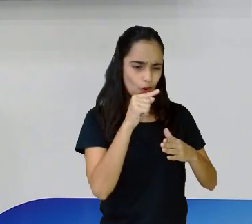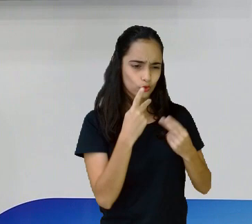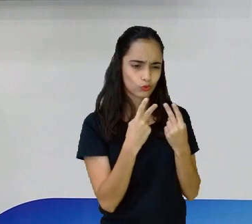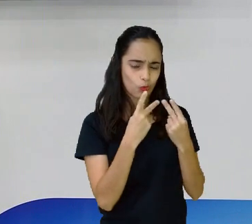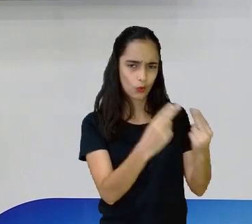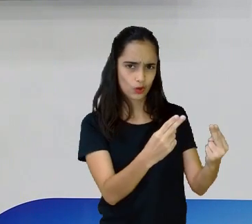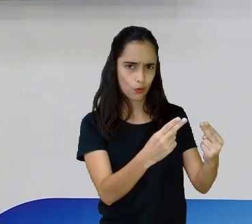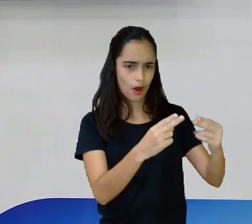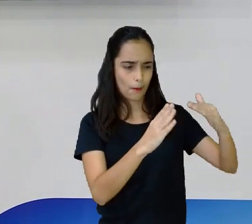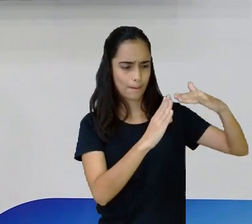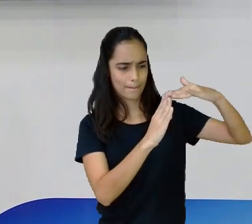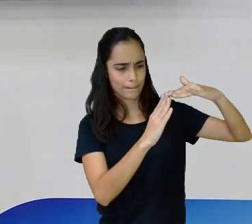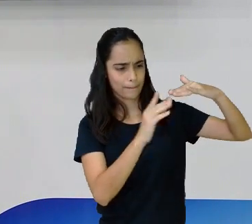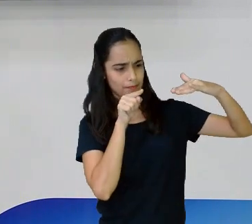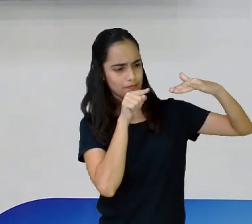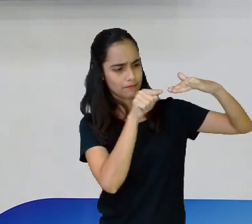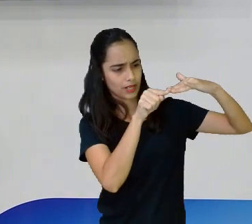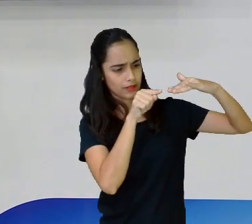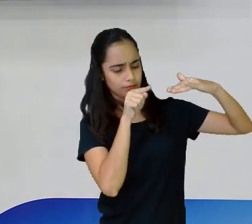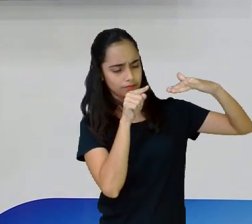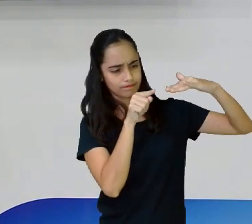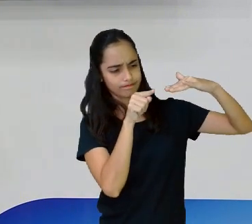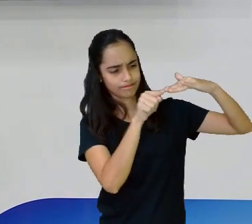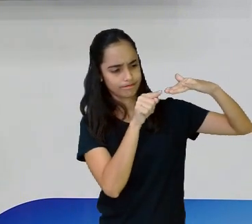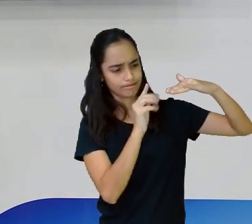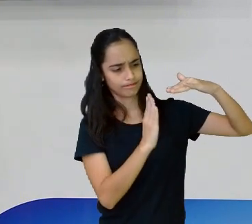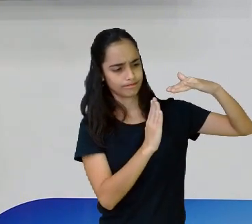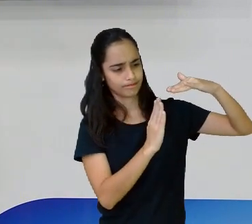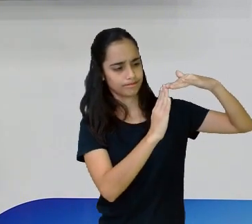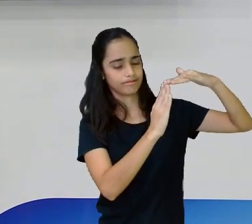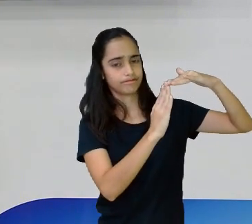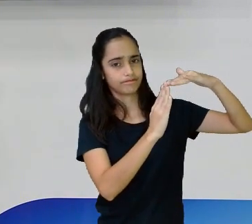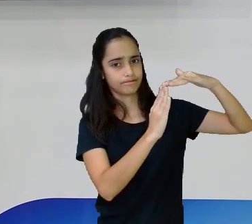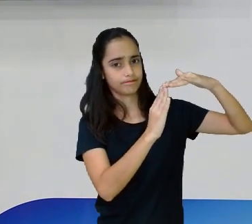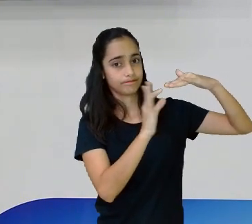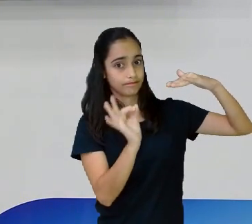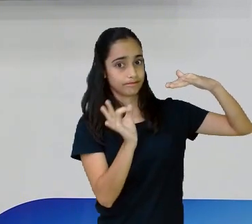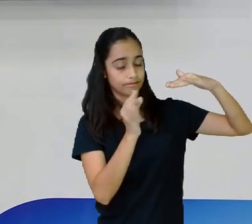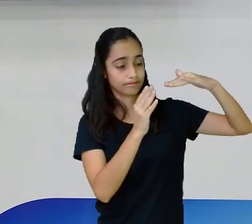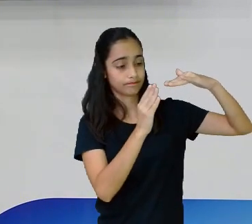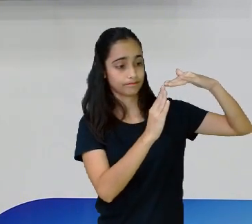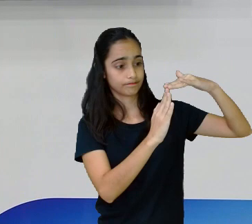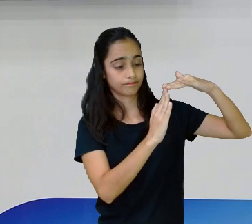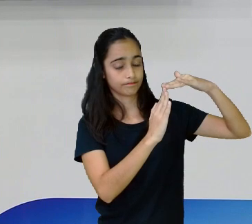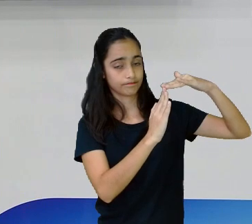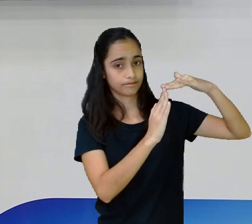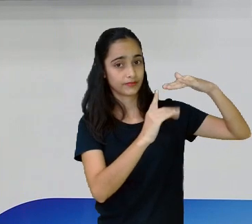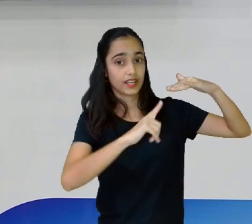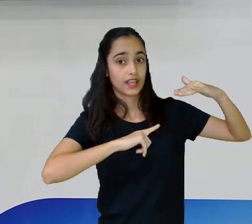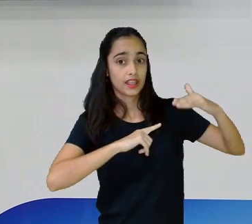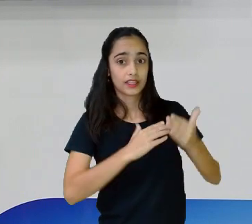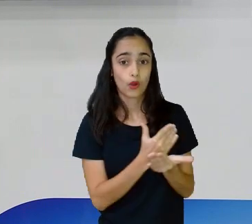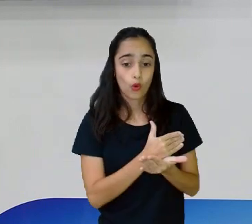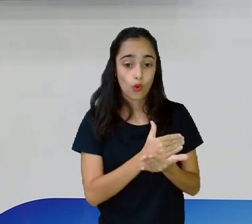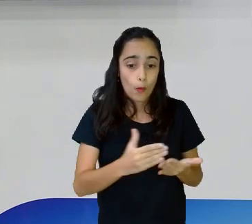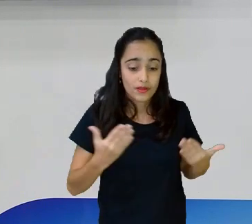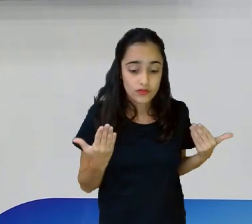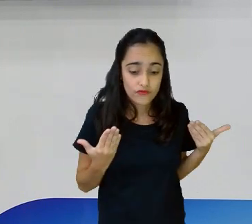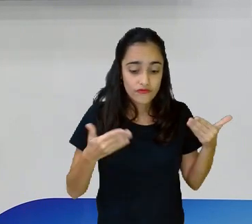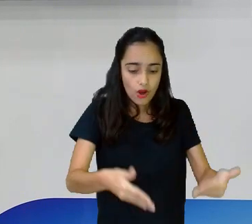para vocês terem essa percepção. Eu tenho uma semirreta onde ela tem um começo específico,